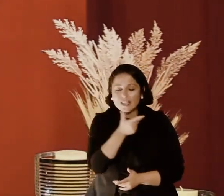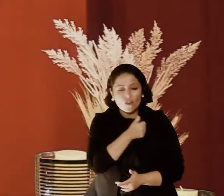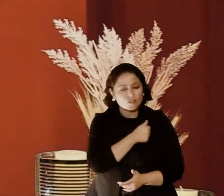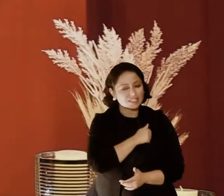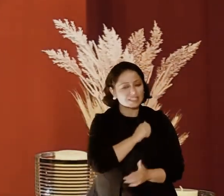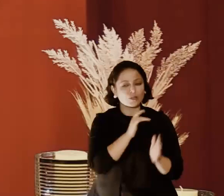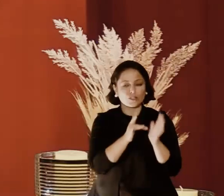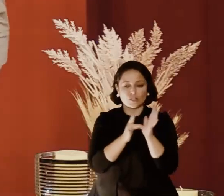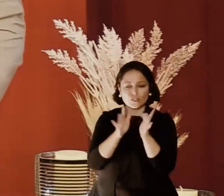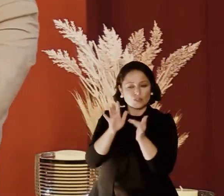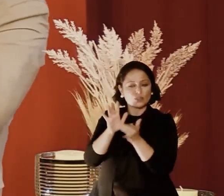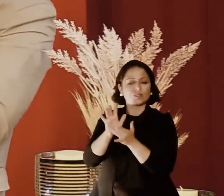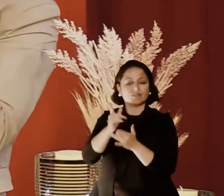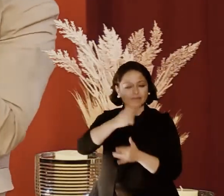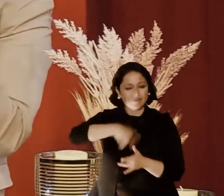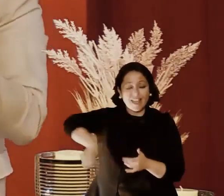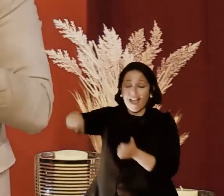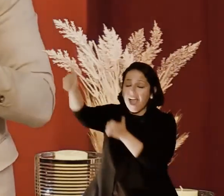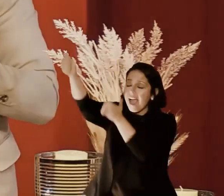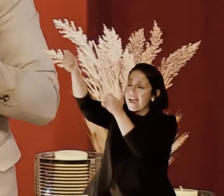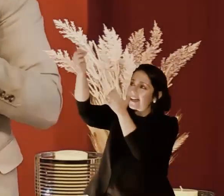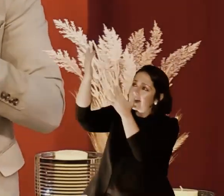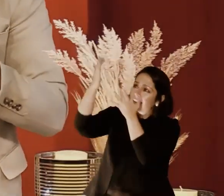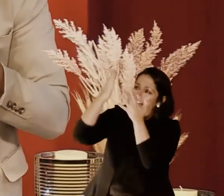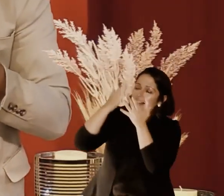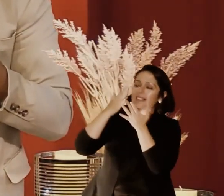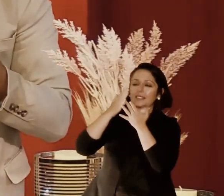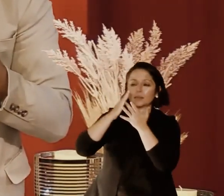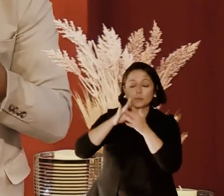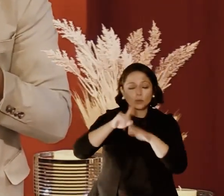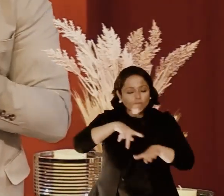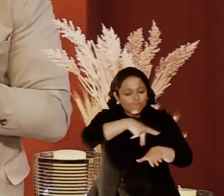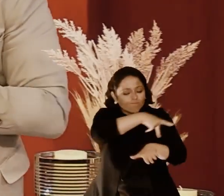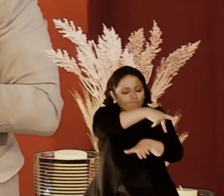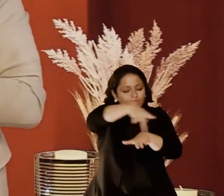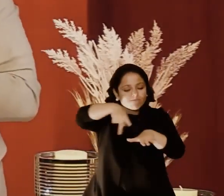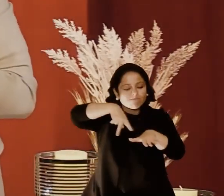transborda, a liberdade, a luz brilha por todas as nações.